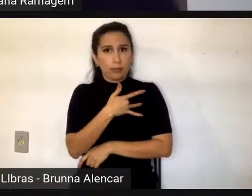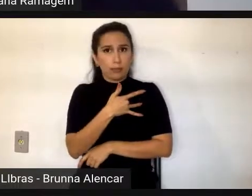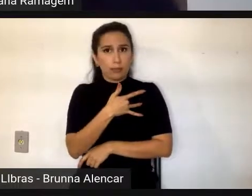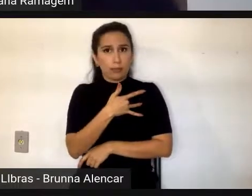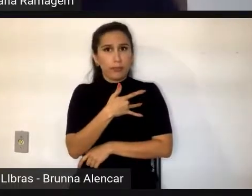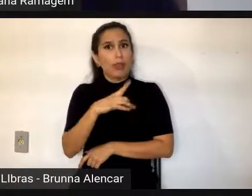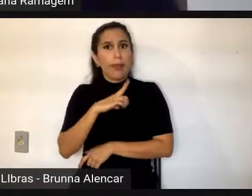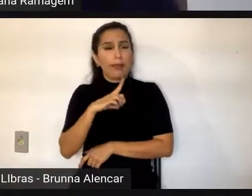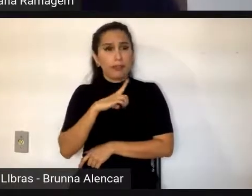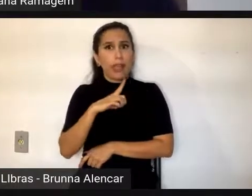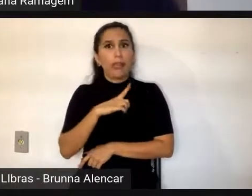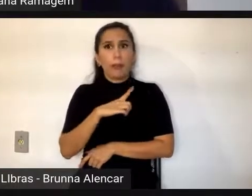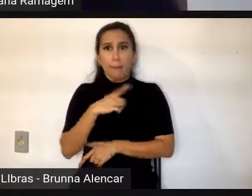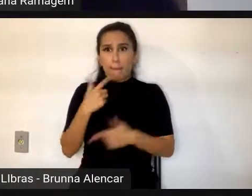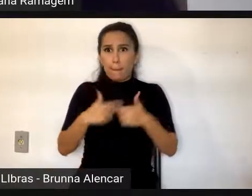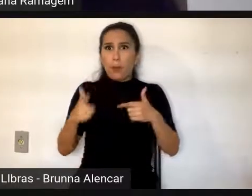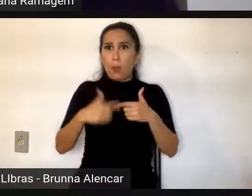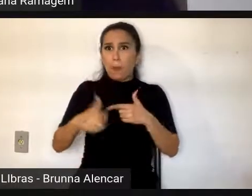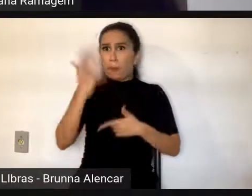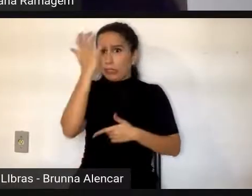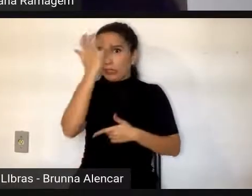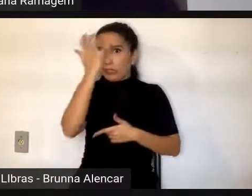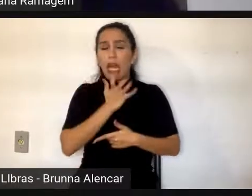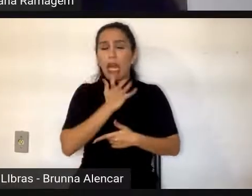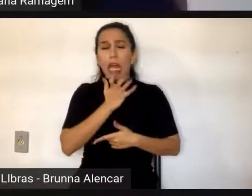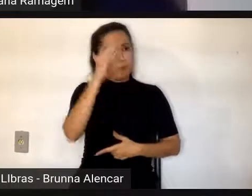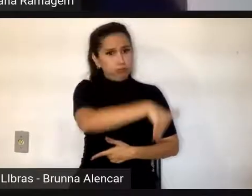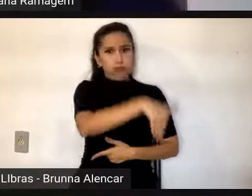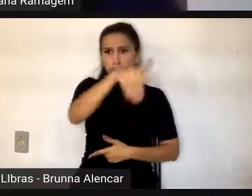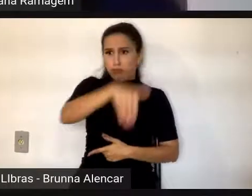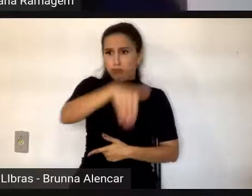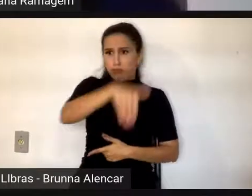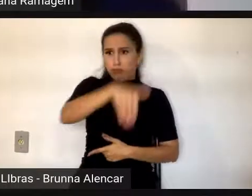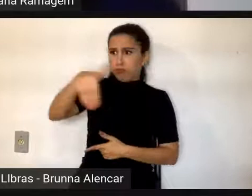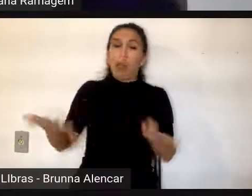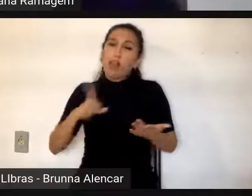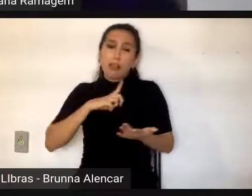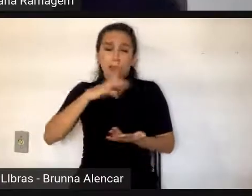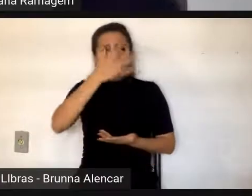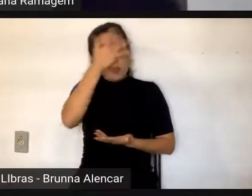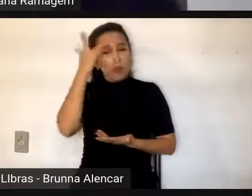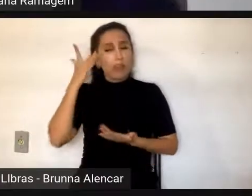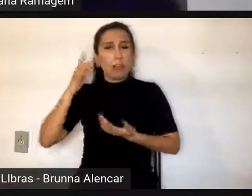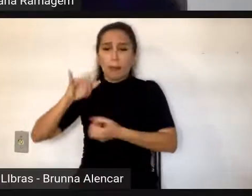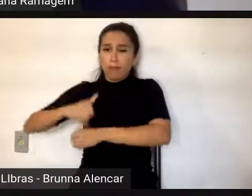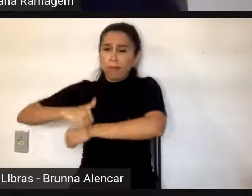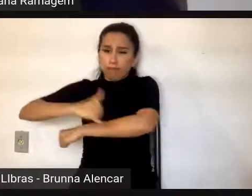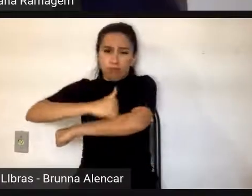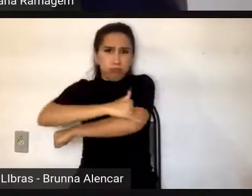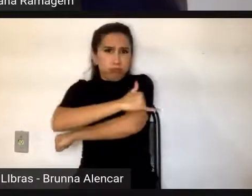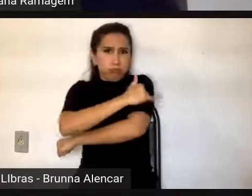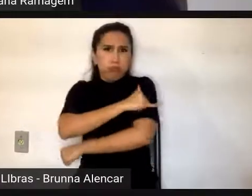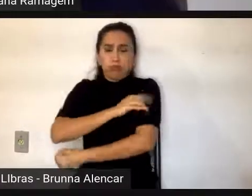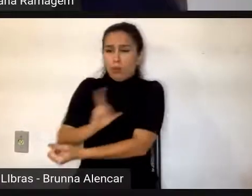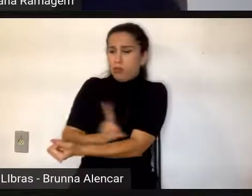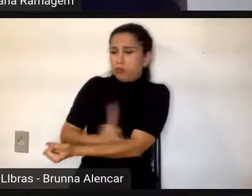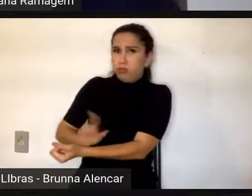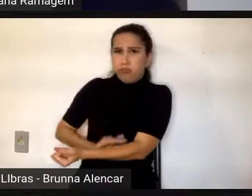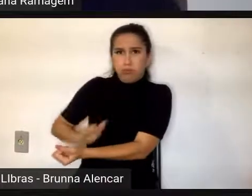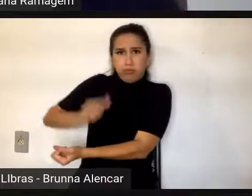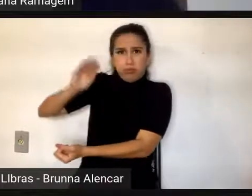complicações sérias, e da mesma forma a gente vê pessoas obesas, pessoas com essas comorbidades que conseguem se livrar de uma boa,